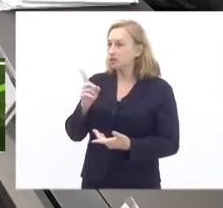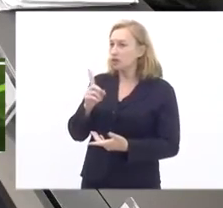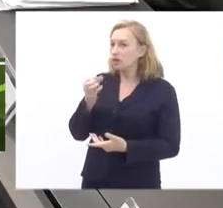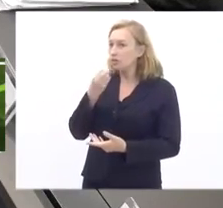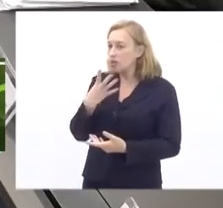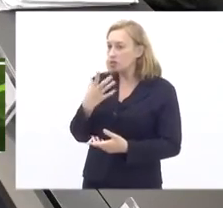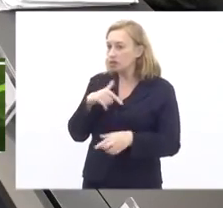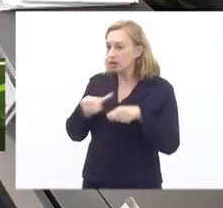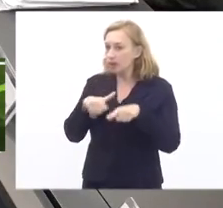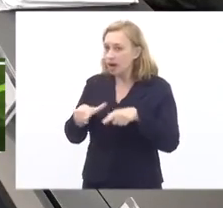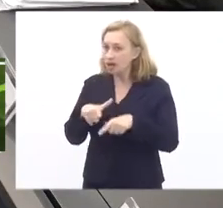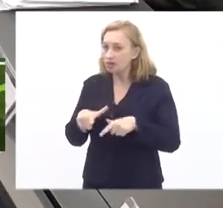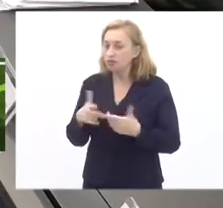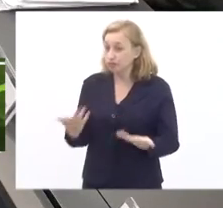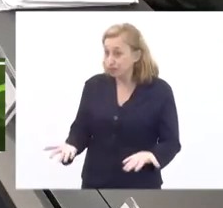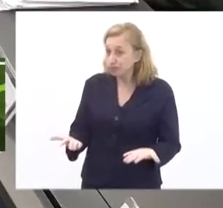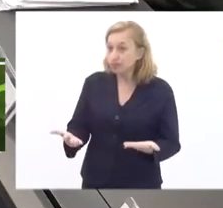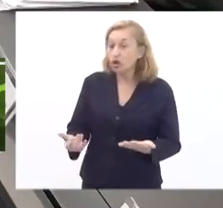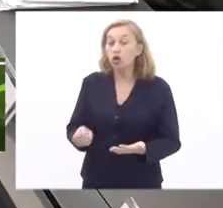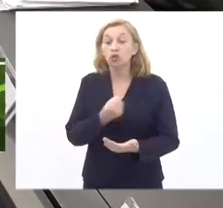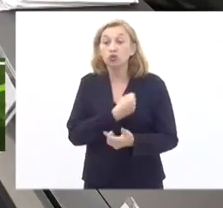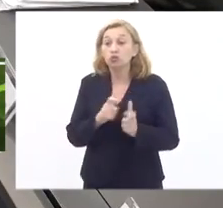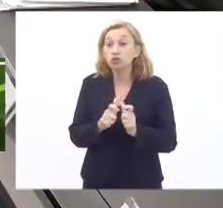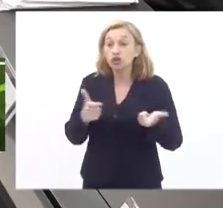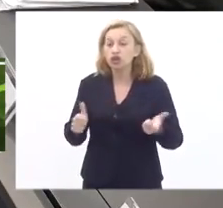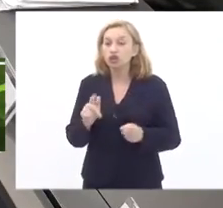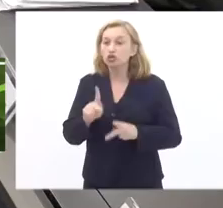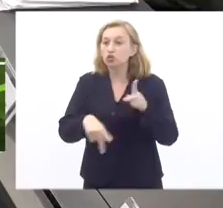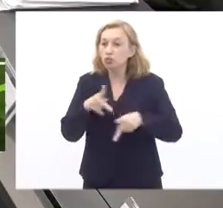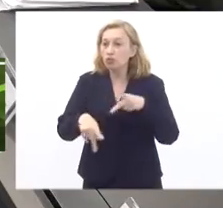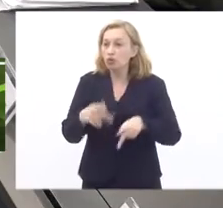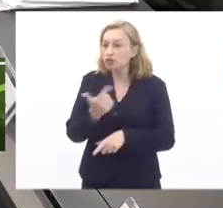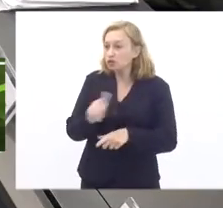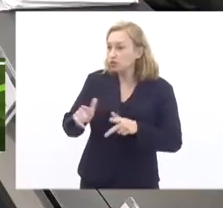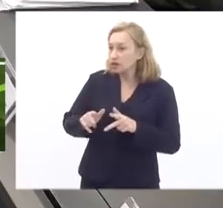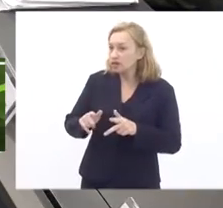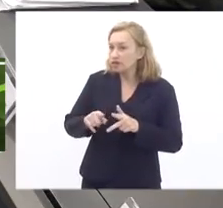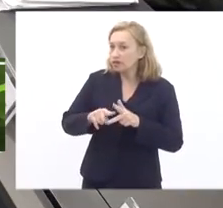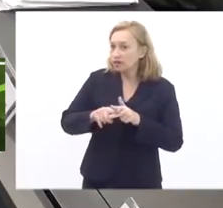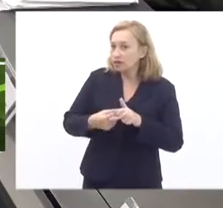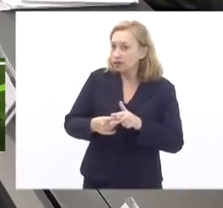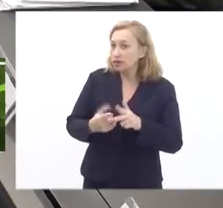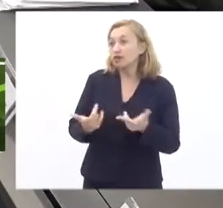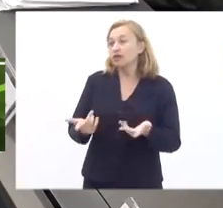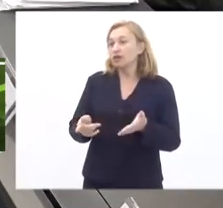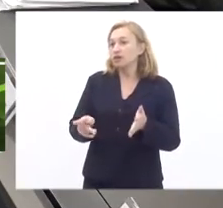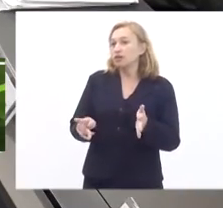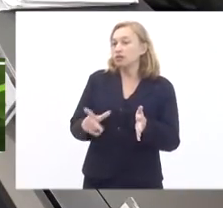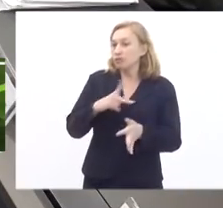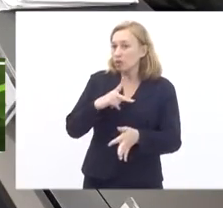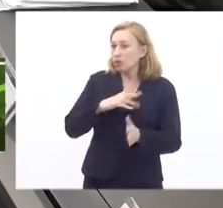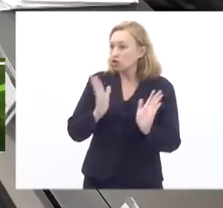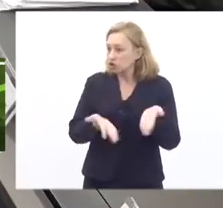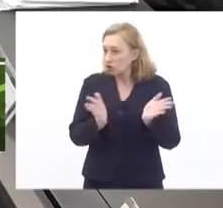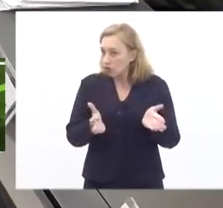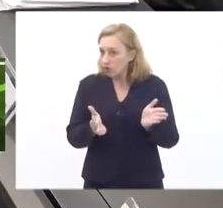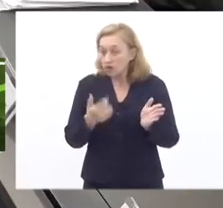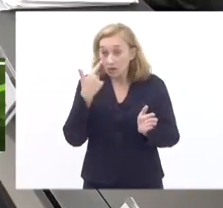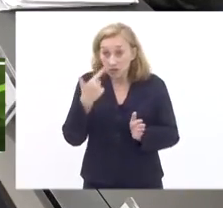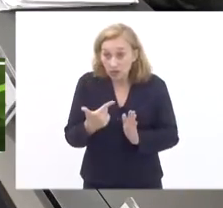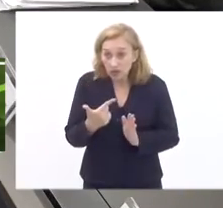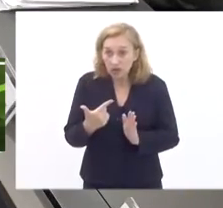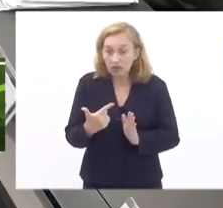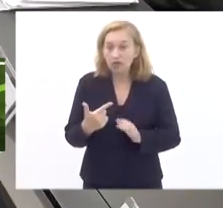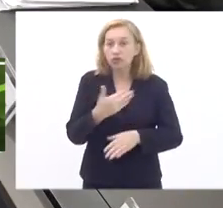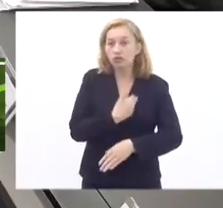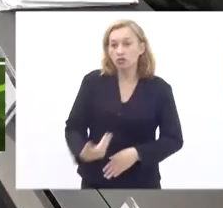serviço, que a maioria da população não tem, não teve esse reajuste que foi proposto inicialmente, que agora está sendo revisto por parte do